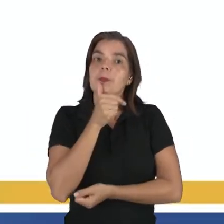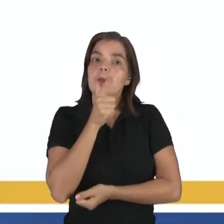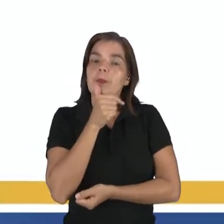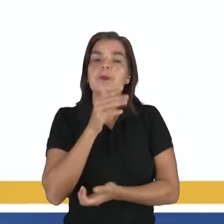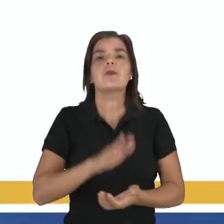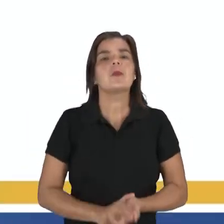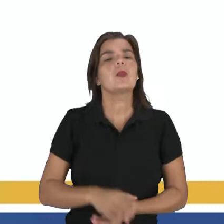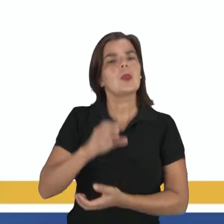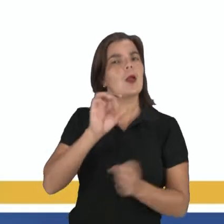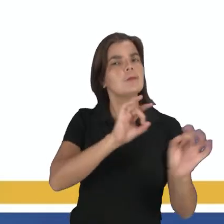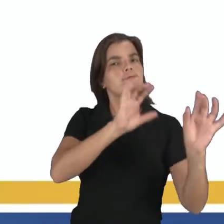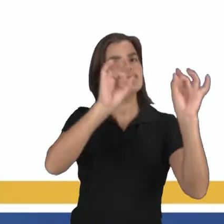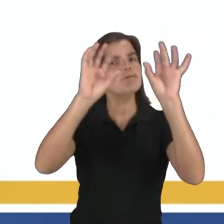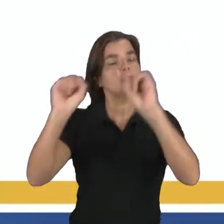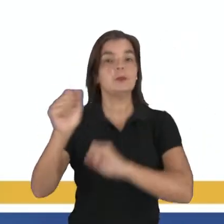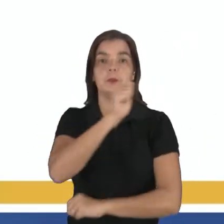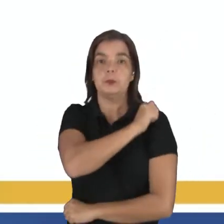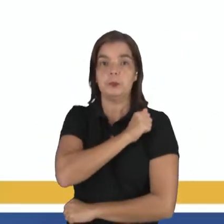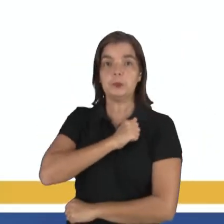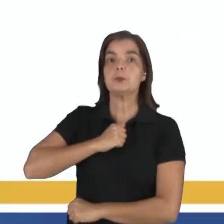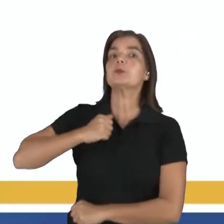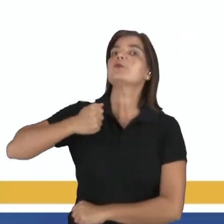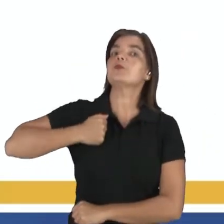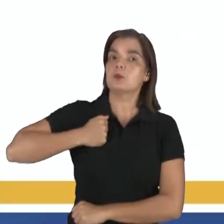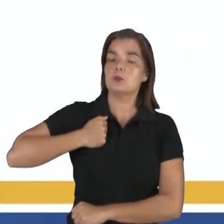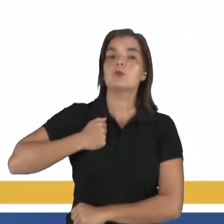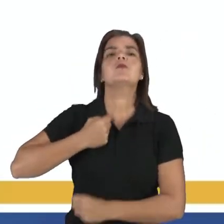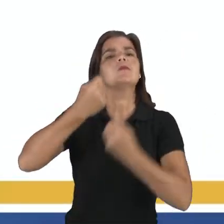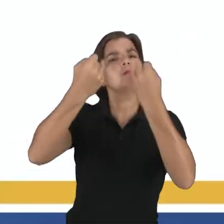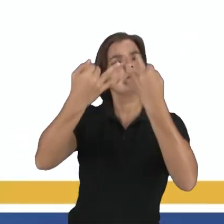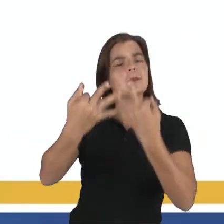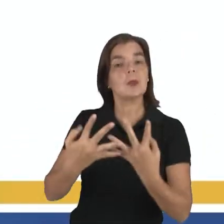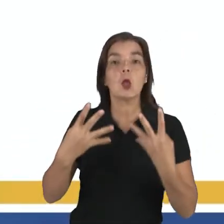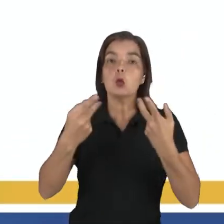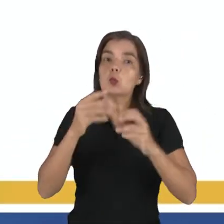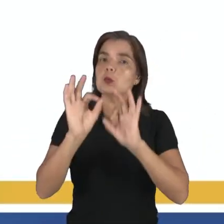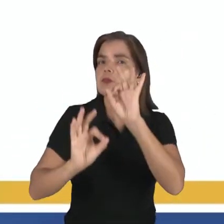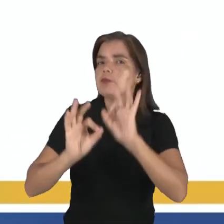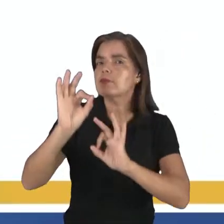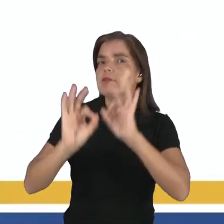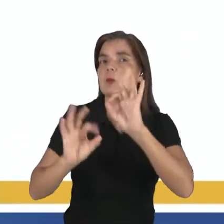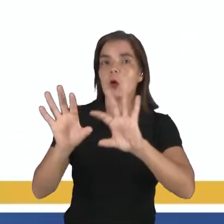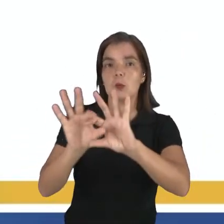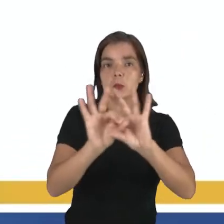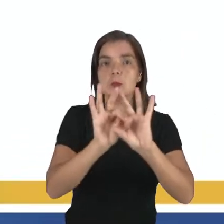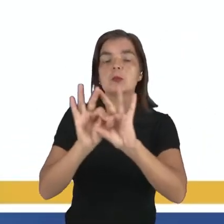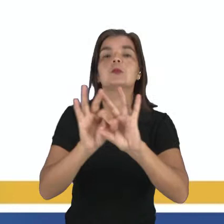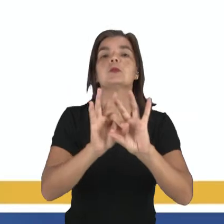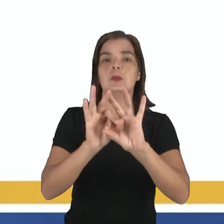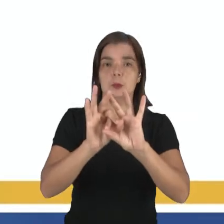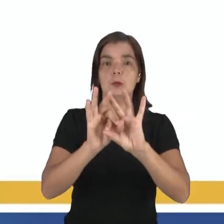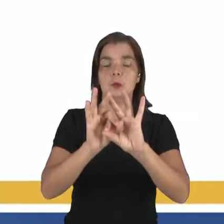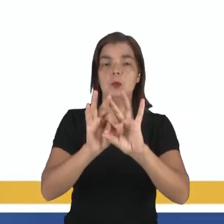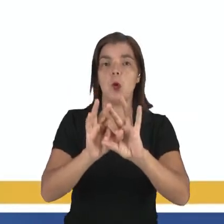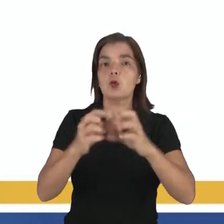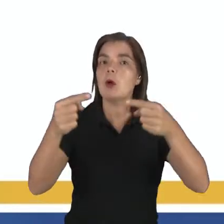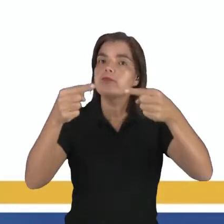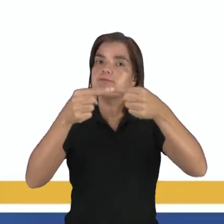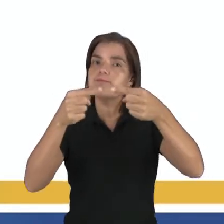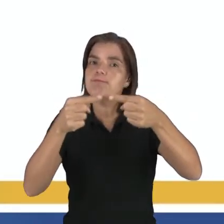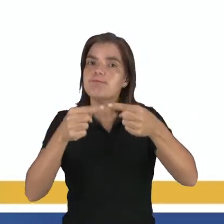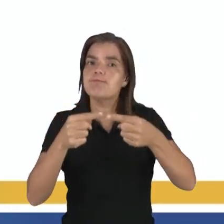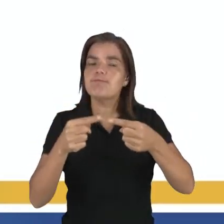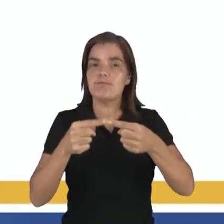água. Em especial, Aristóteles, ele vem dizer que tudo é formado através da união ou da